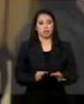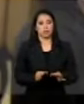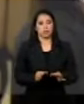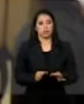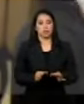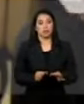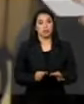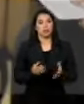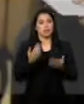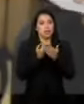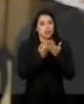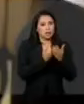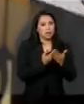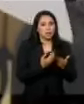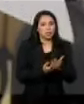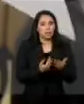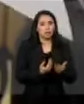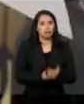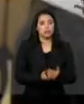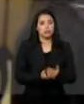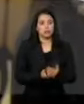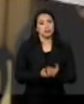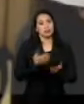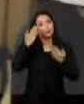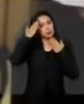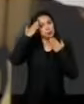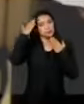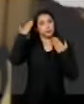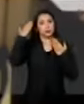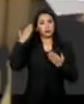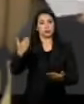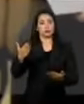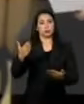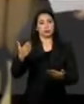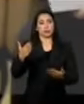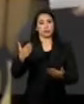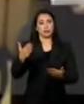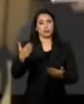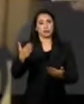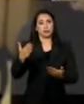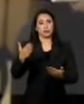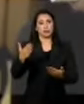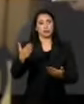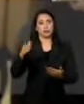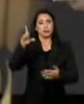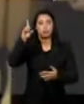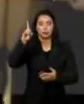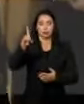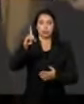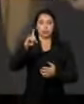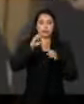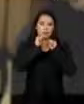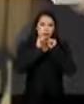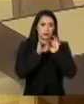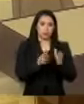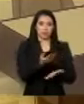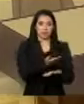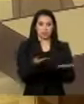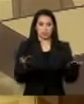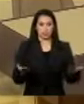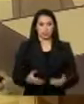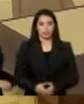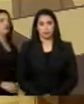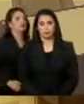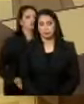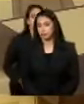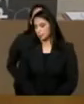sobre as balizas que acabei de colocar aqui. Muito obrigado e que Deus ilumine cada um dos senhores.